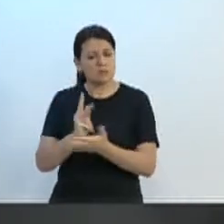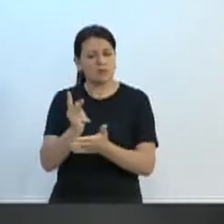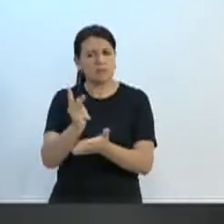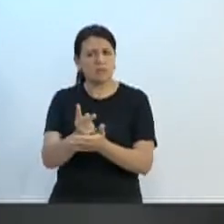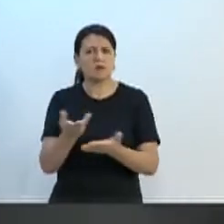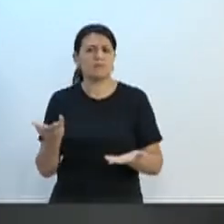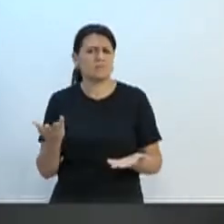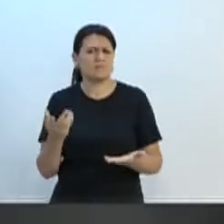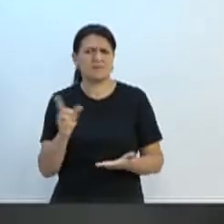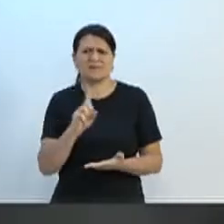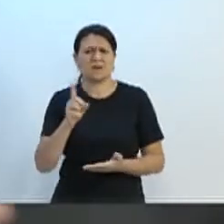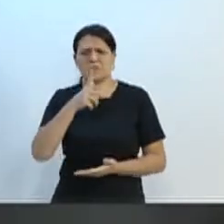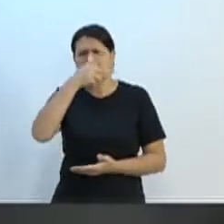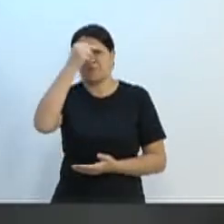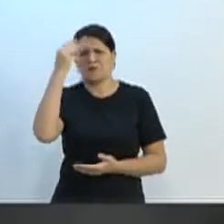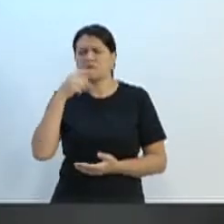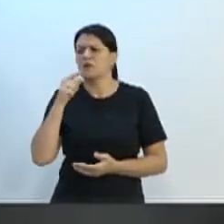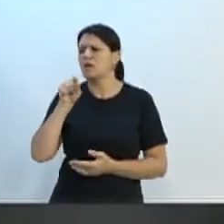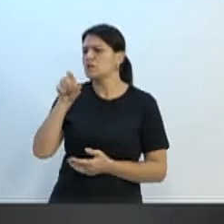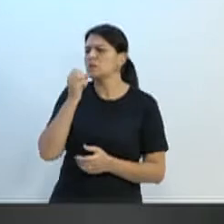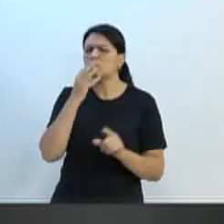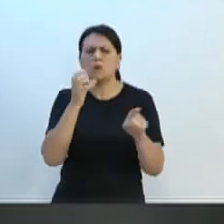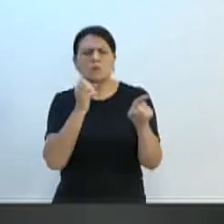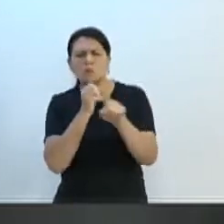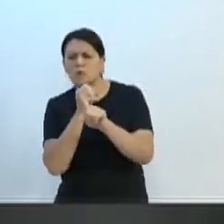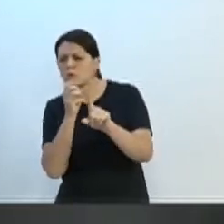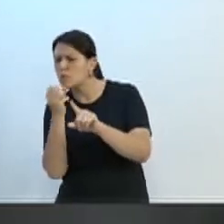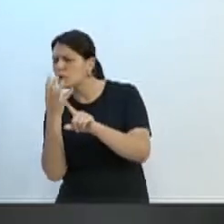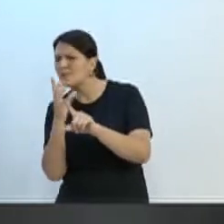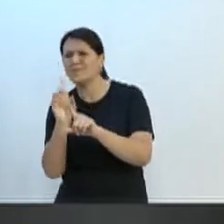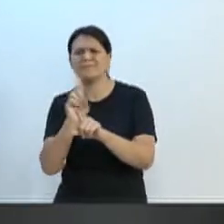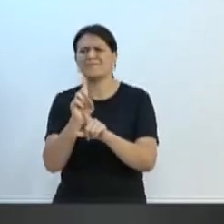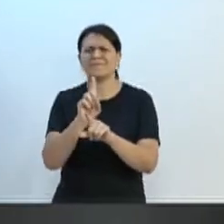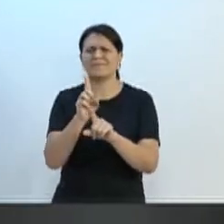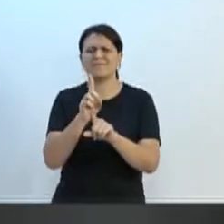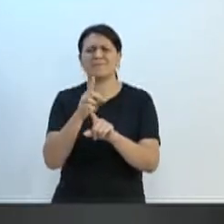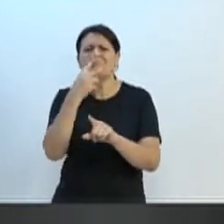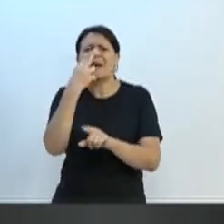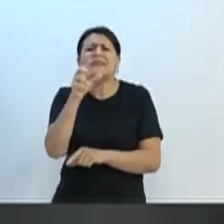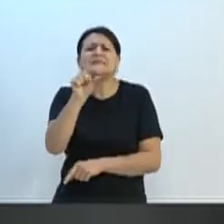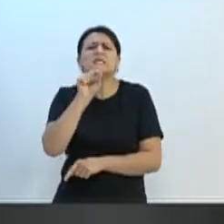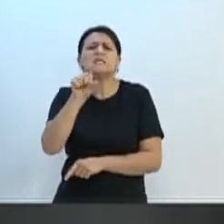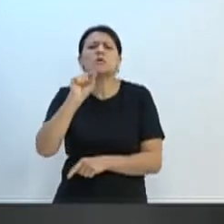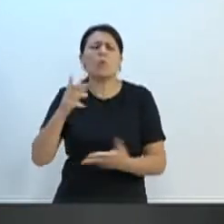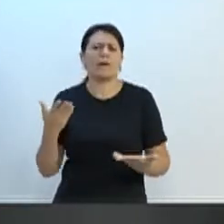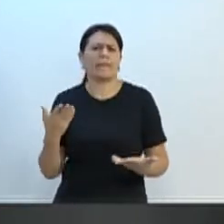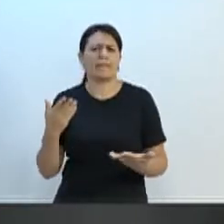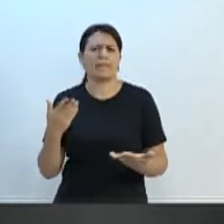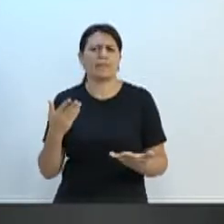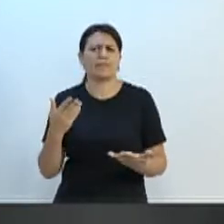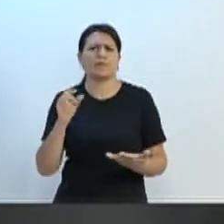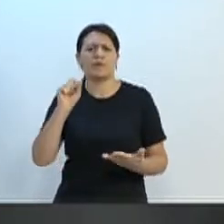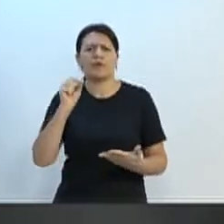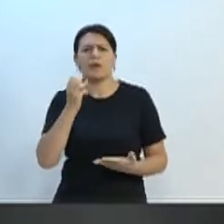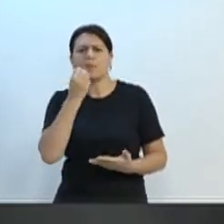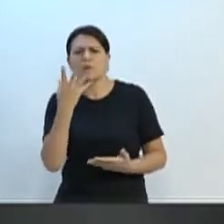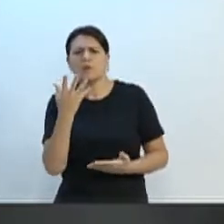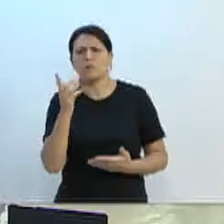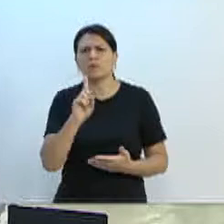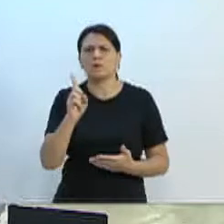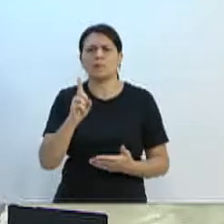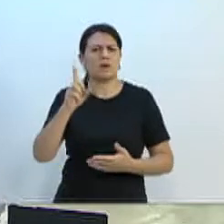prefeito que tem que dizer esse é bom e esse não é bom. E é isso que ele está fazendo nas lives deles. Ele está selecionando e dizendo para o povo quem é bom e quem não é. Ele não tem direito de fazer